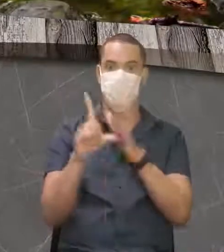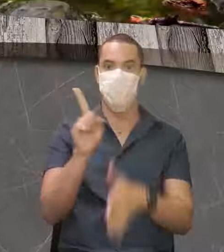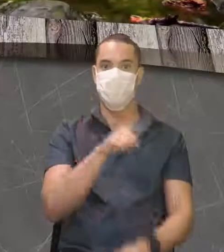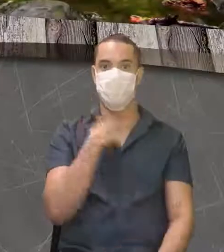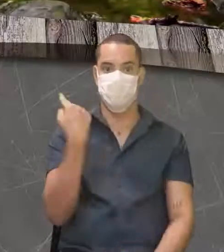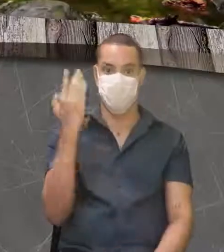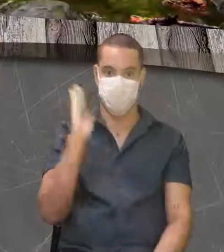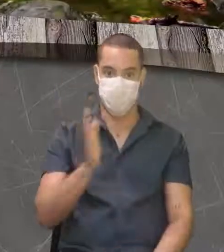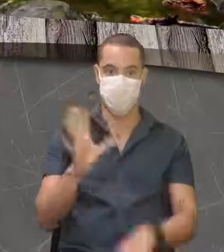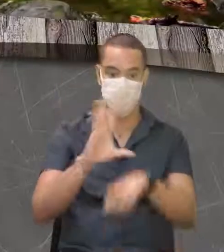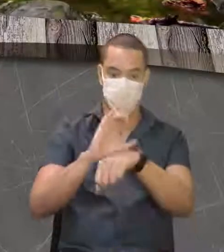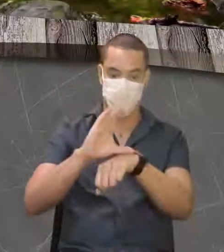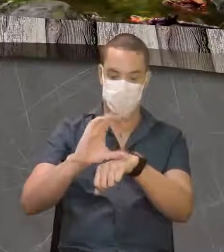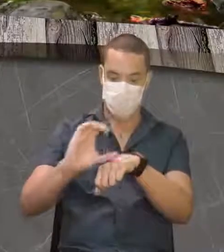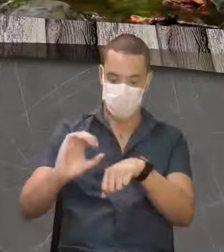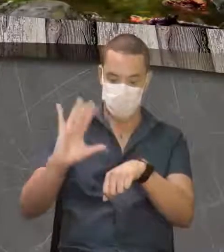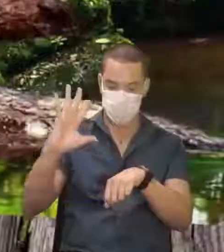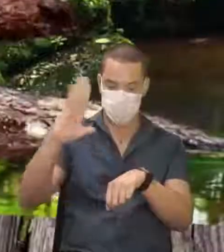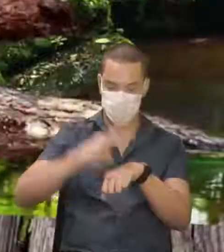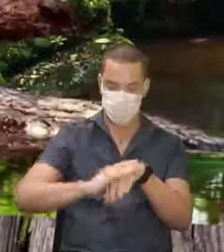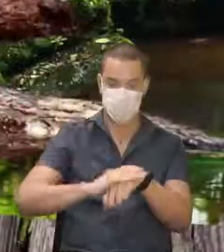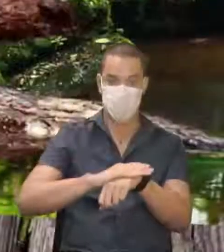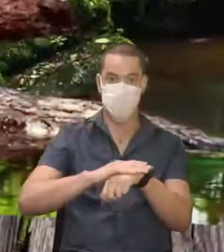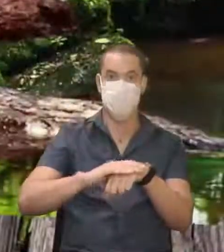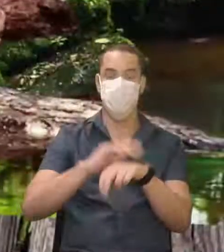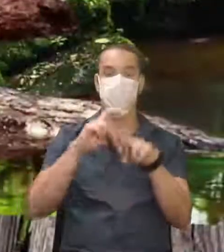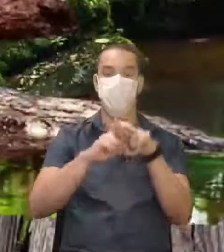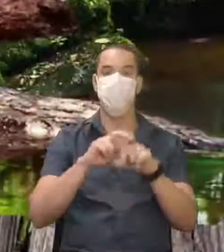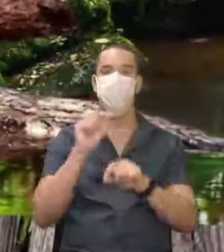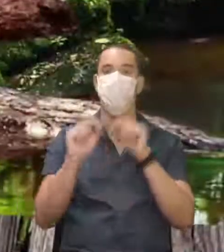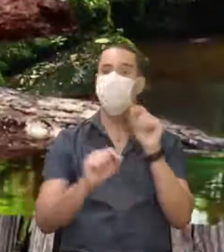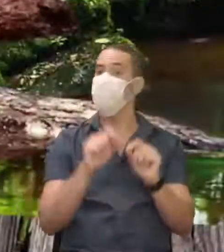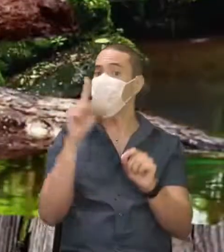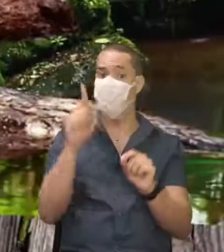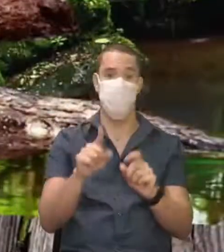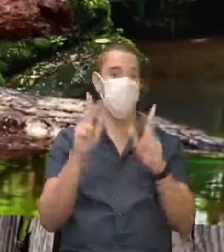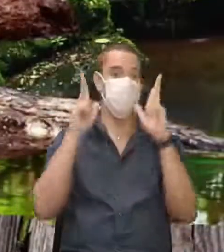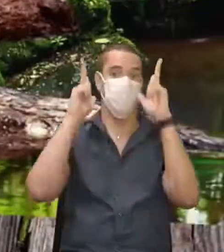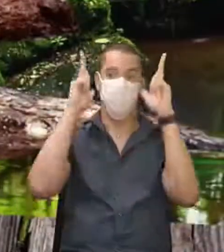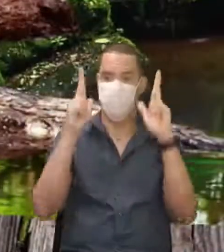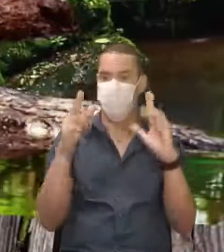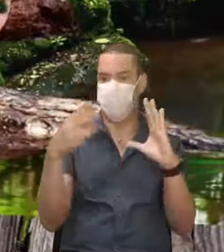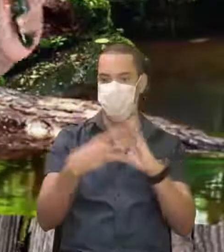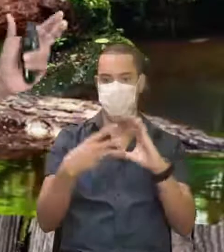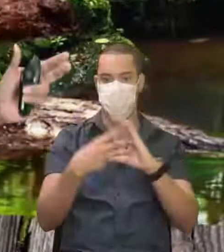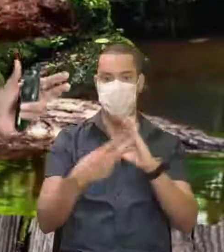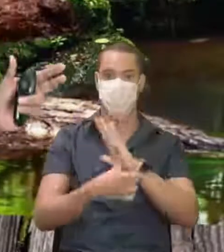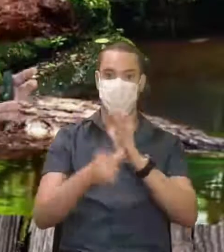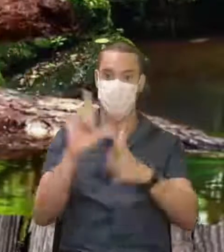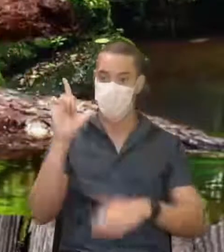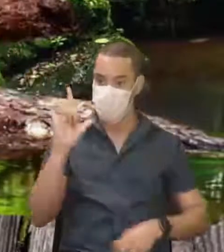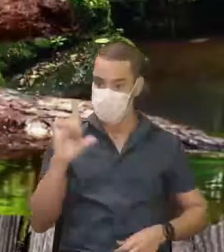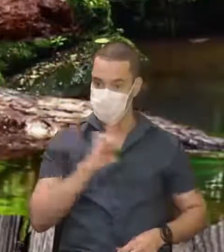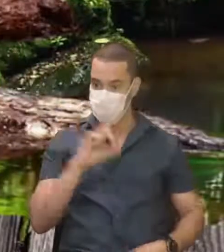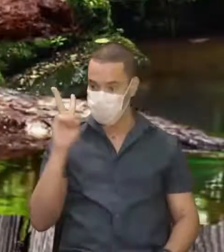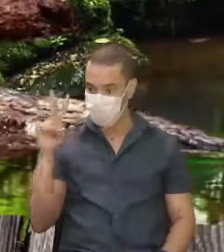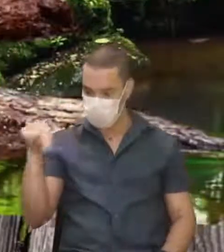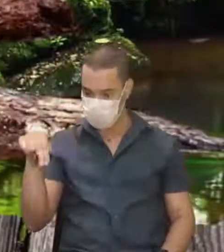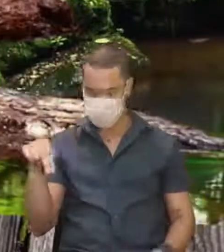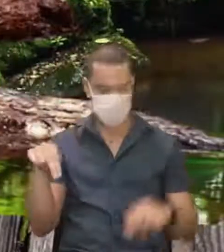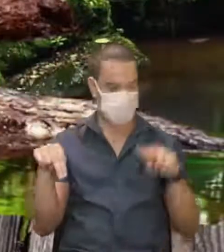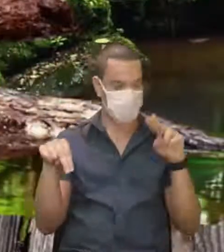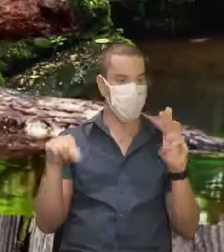bom? Reposição de tecido. Aí, essa célula é idêntica. Então, eu tinha uma célula 2N, vou ter 2